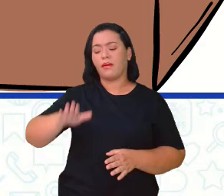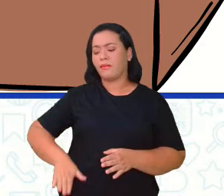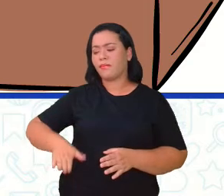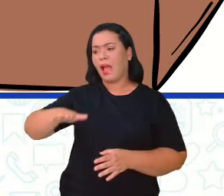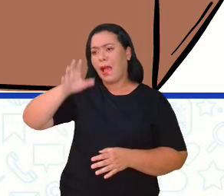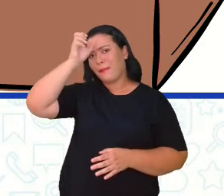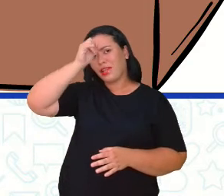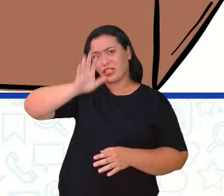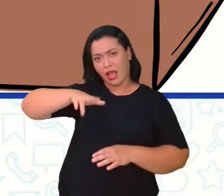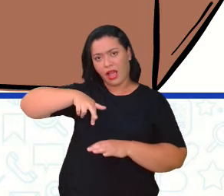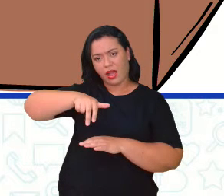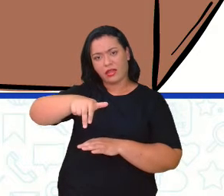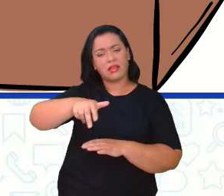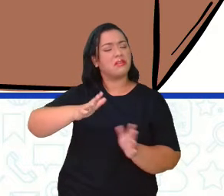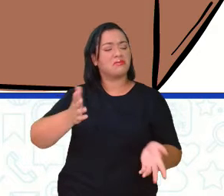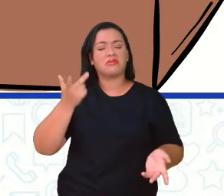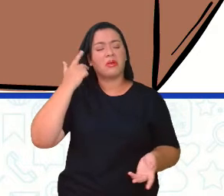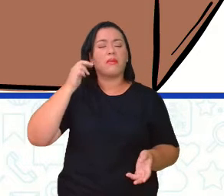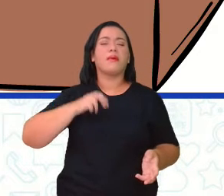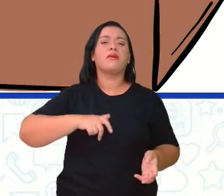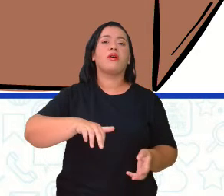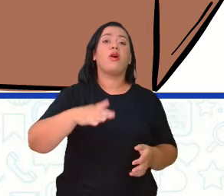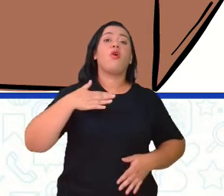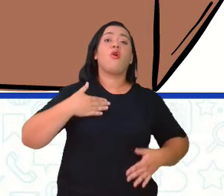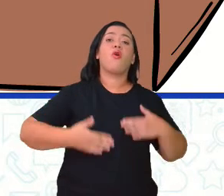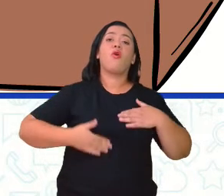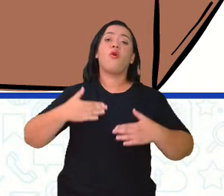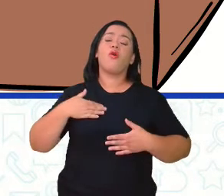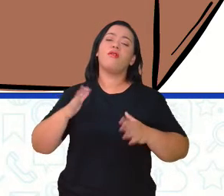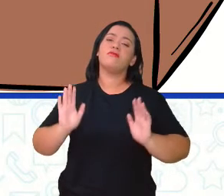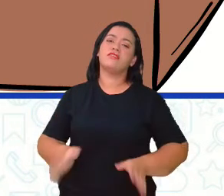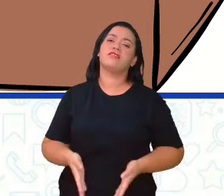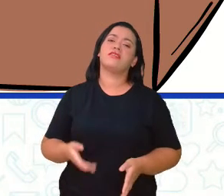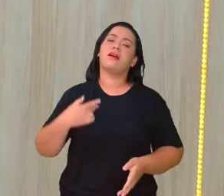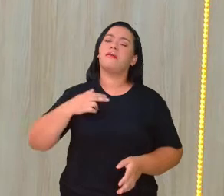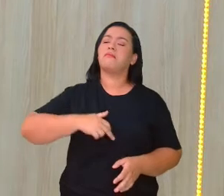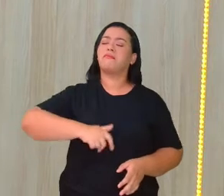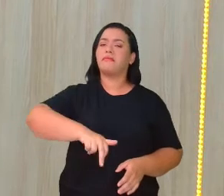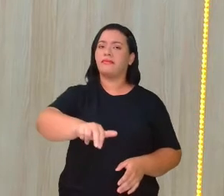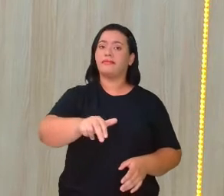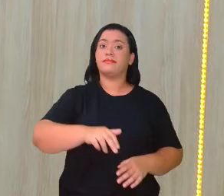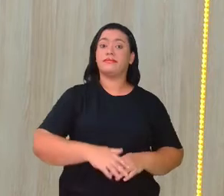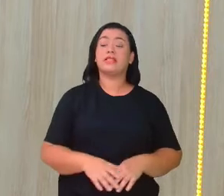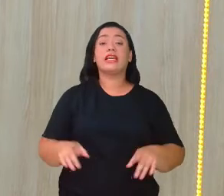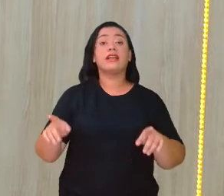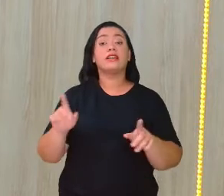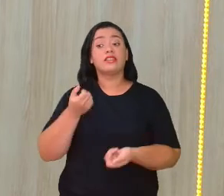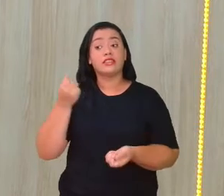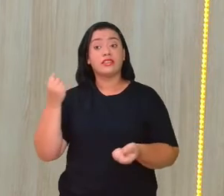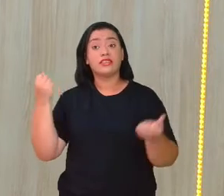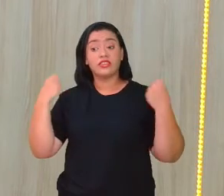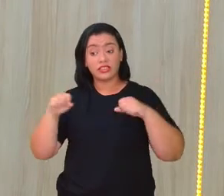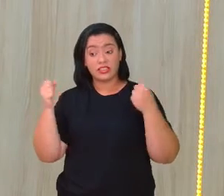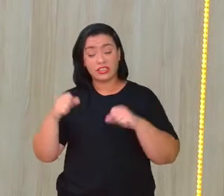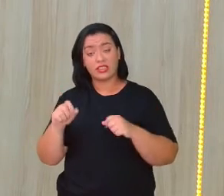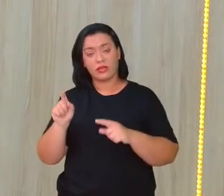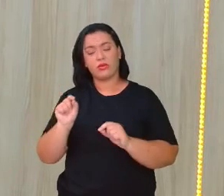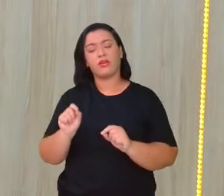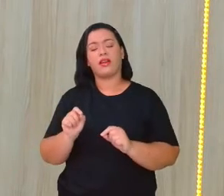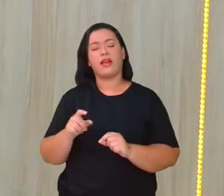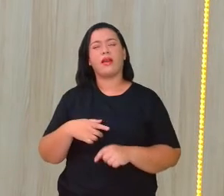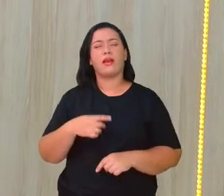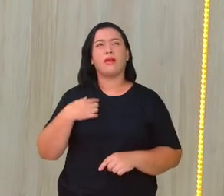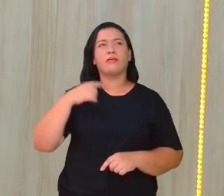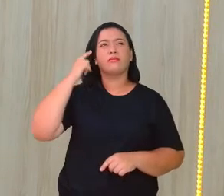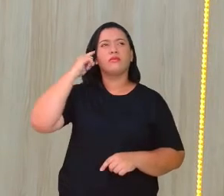A gente aprende, né? E o corpo ali depois executa. Na ginástica não, a gente cria uma intenção. Então